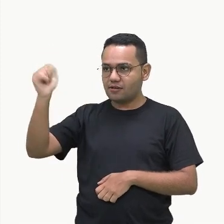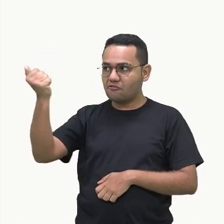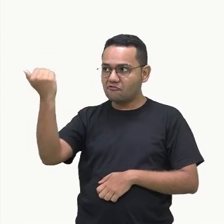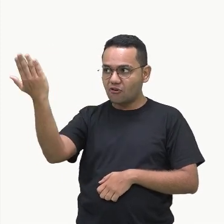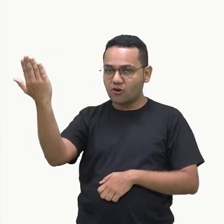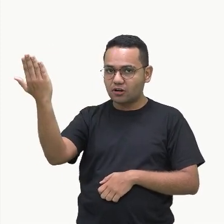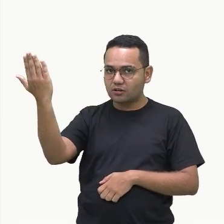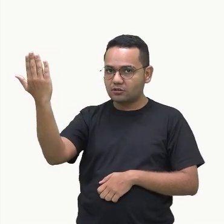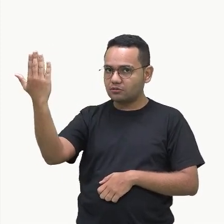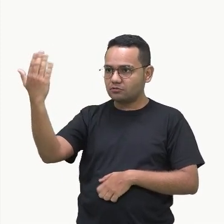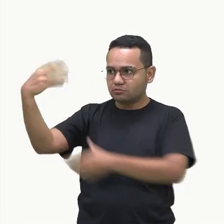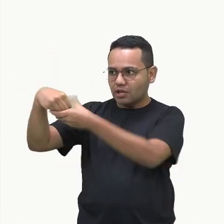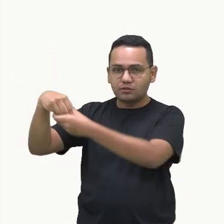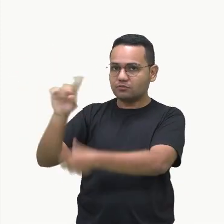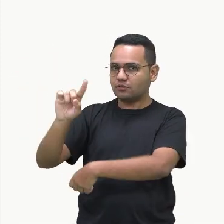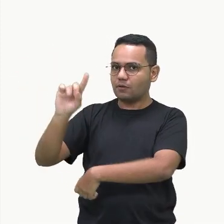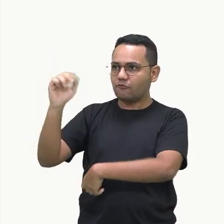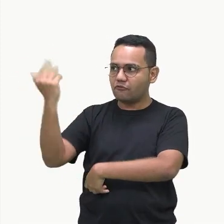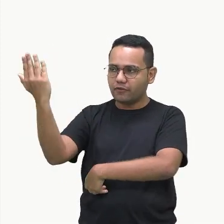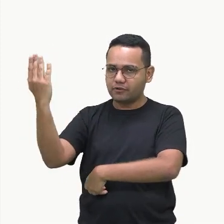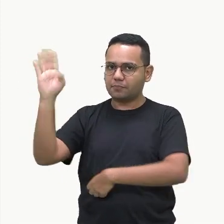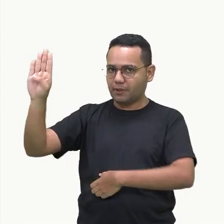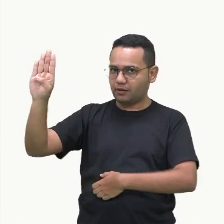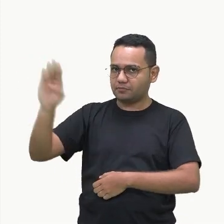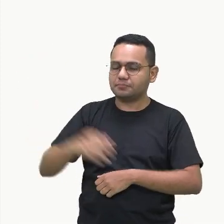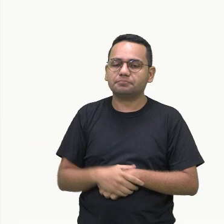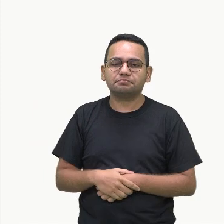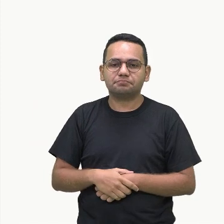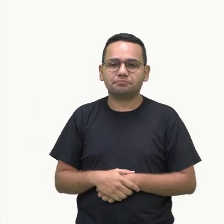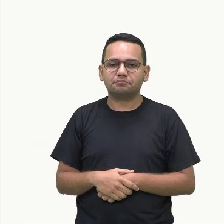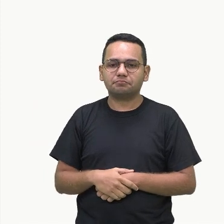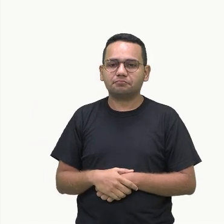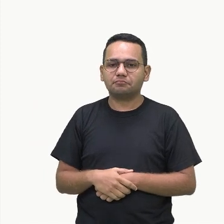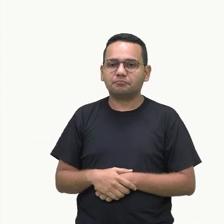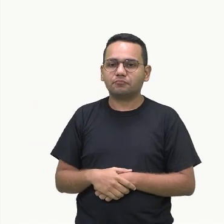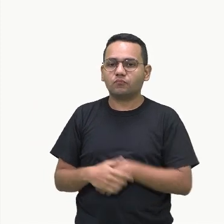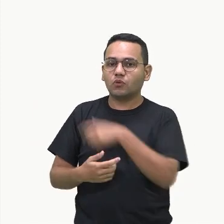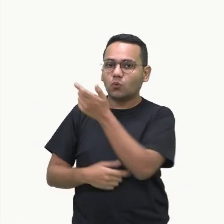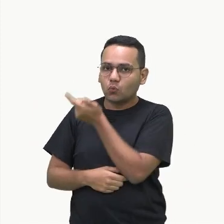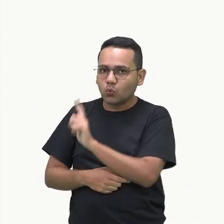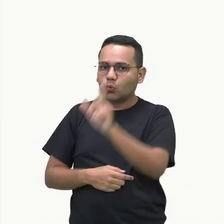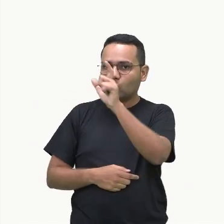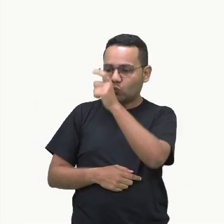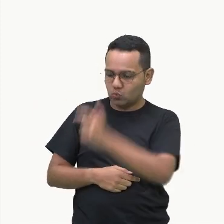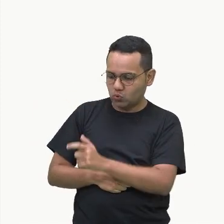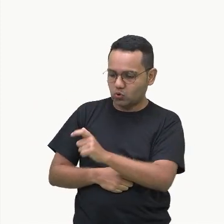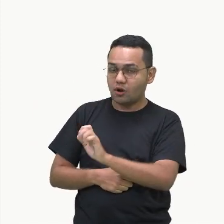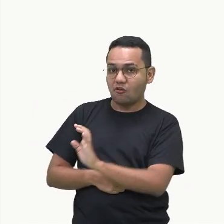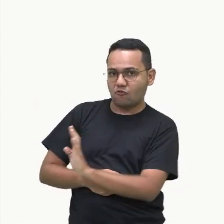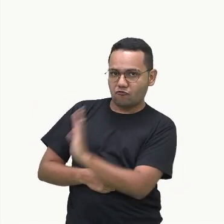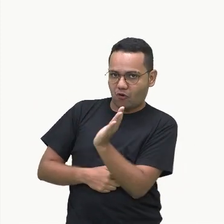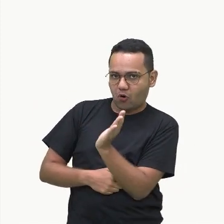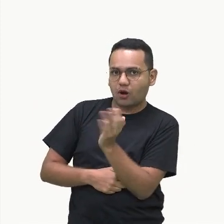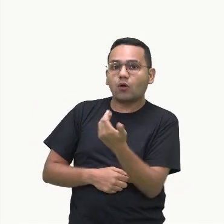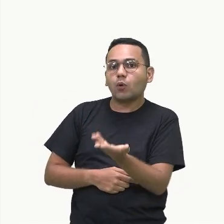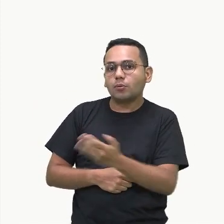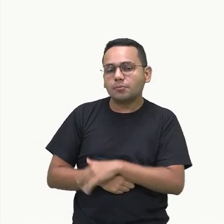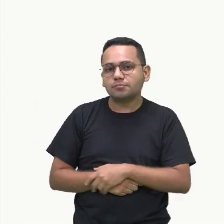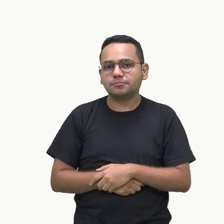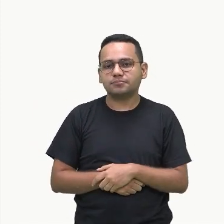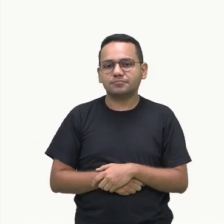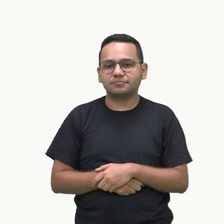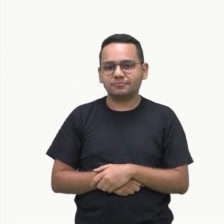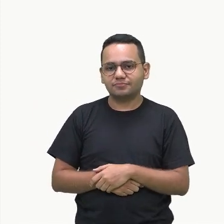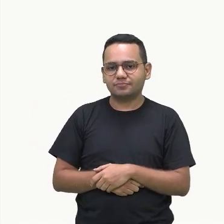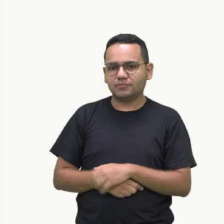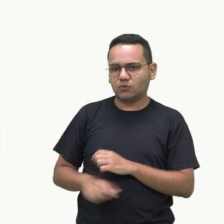externa. Aí, quem está do outro lado, na região externa? Ah, é